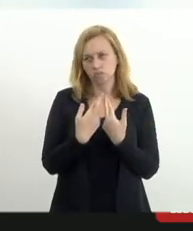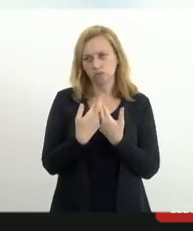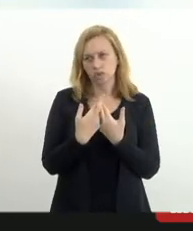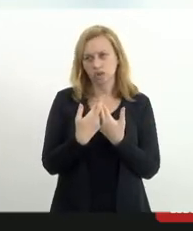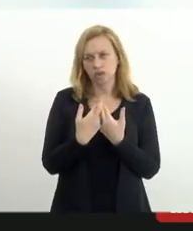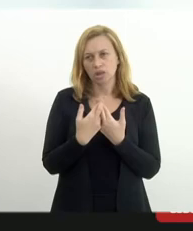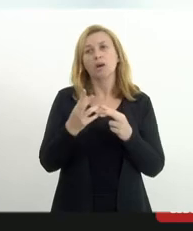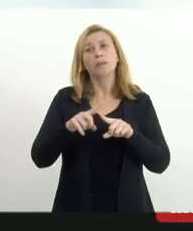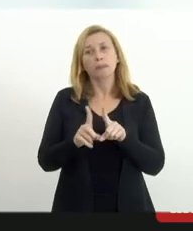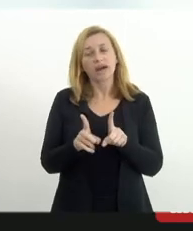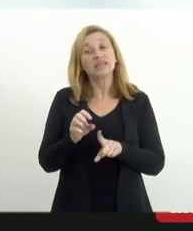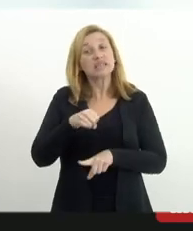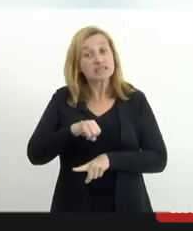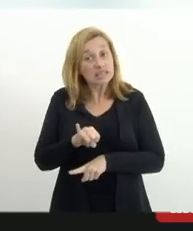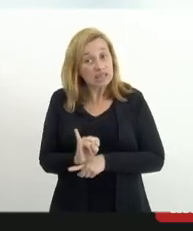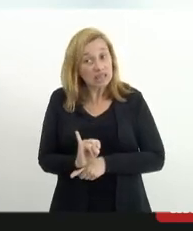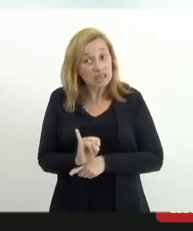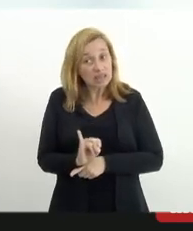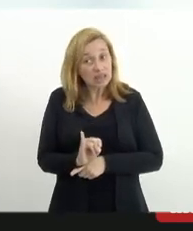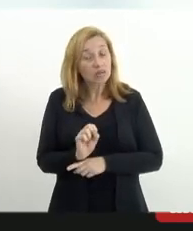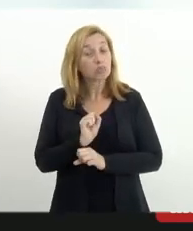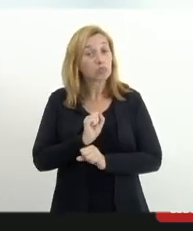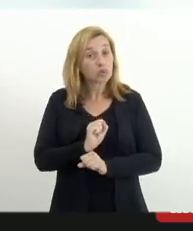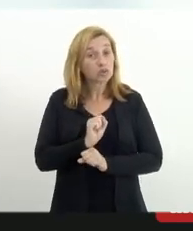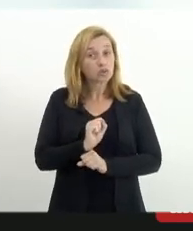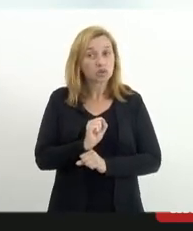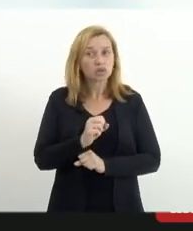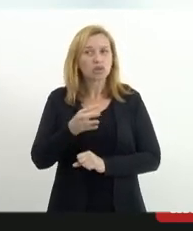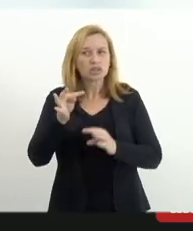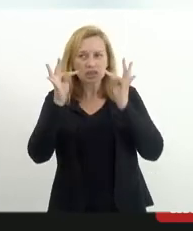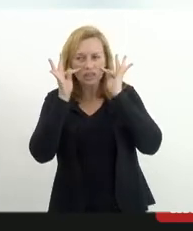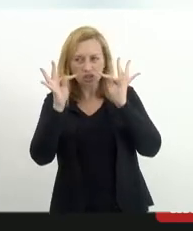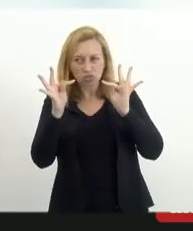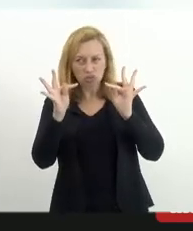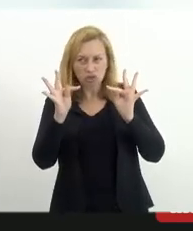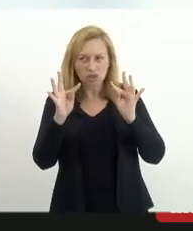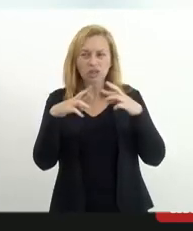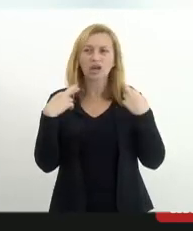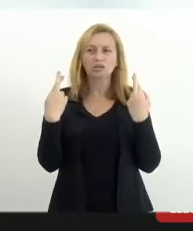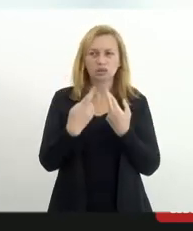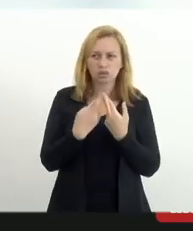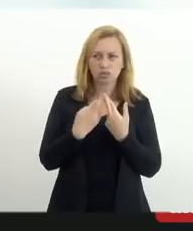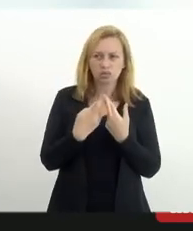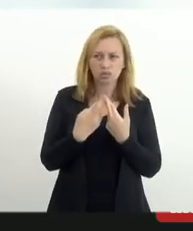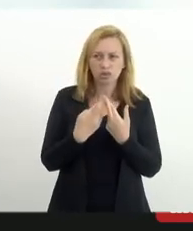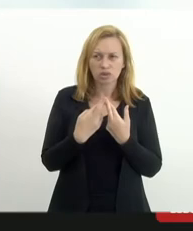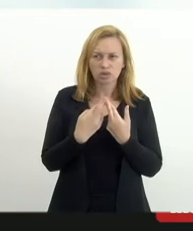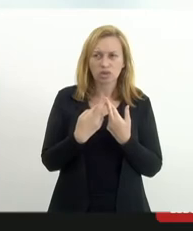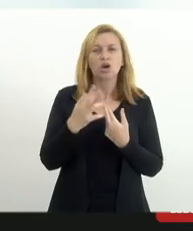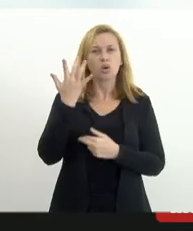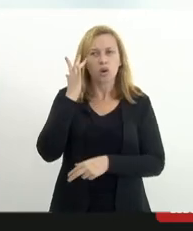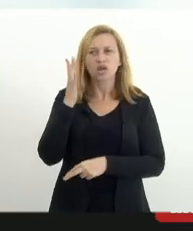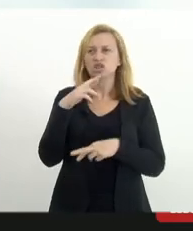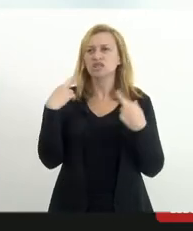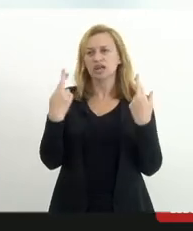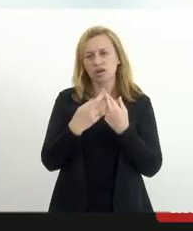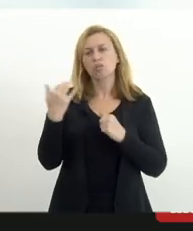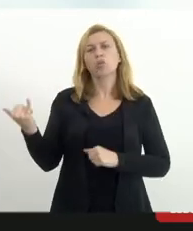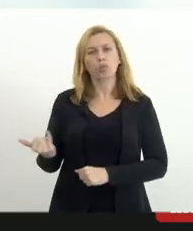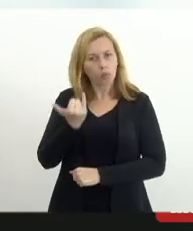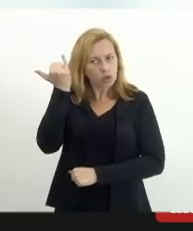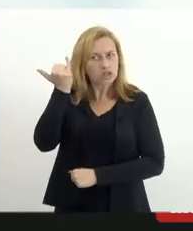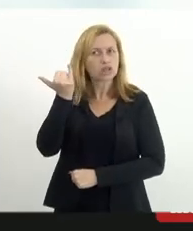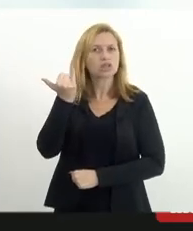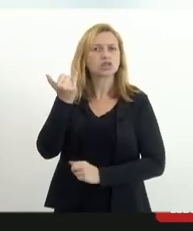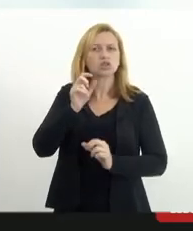não conduzirei reunião, mas, se possível, serei testemunha dessa reunião. Acho essa reunião muito importante,